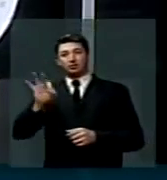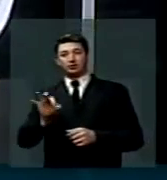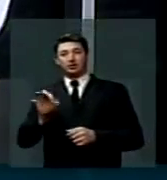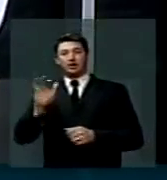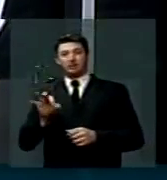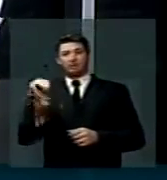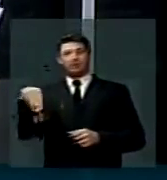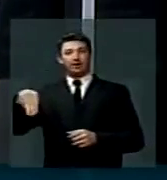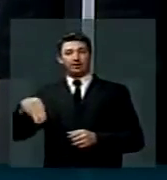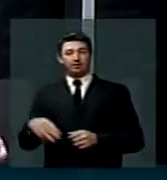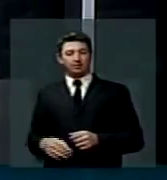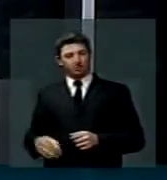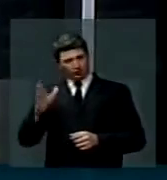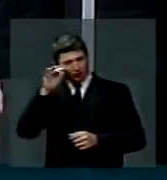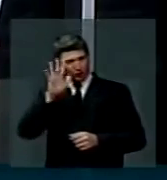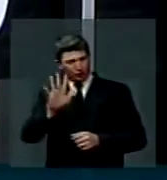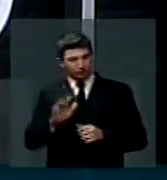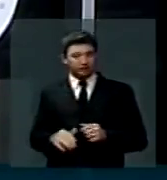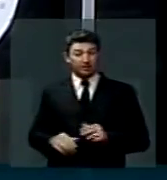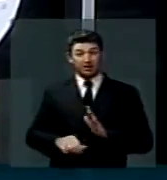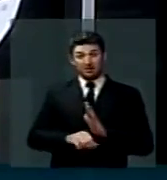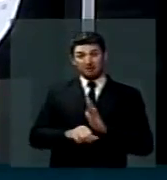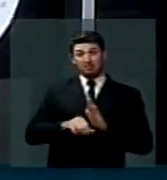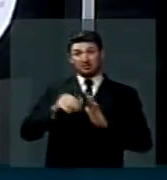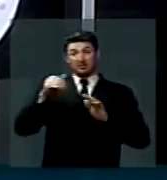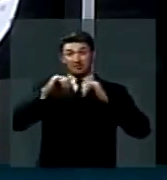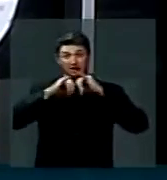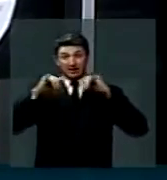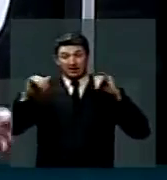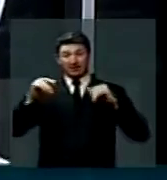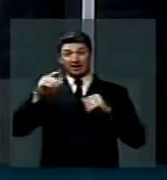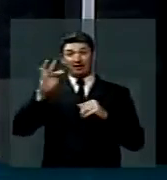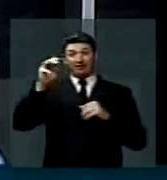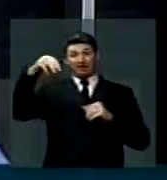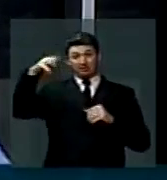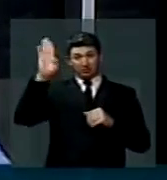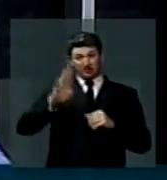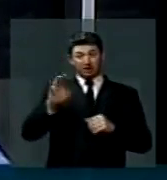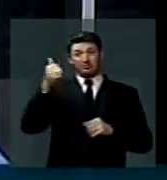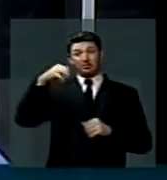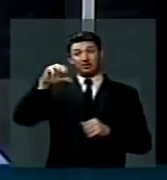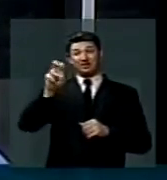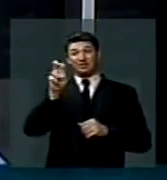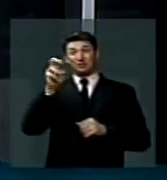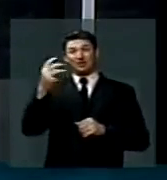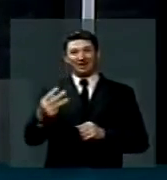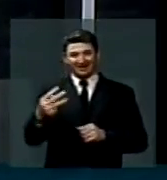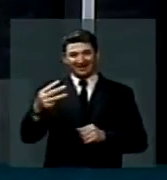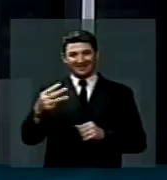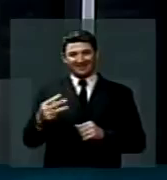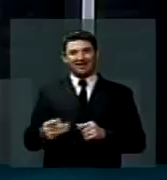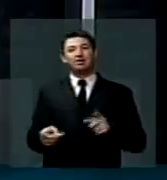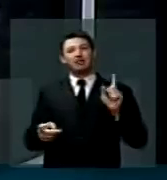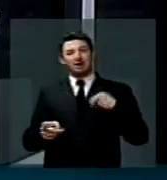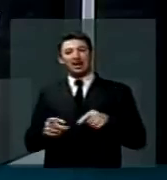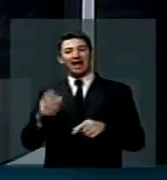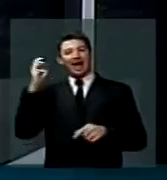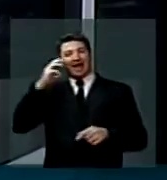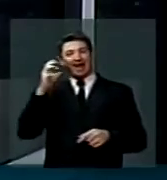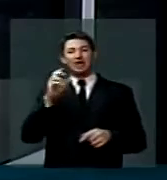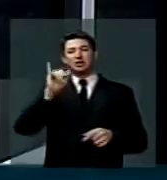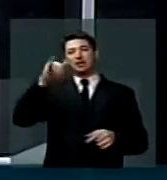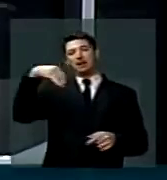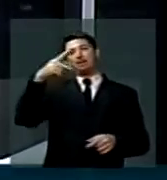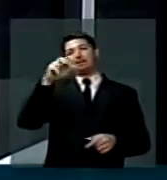FM. Curiosamente, a primeira transmissão experimental de rádio FM no Brasil ocorreu em 1953, através da Rádio Imprensa do Rio